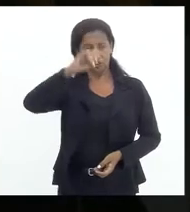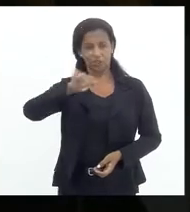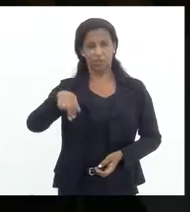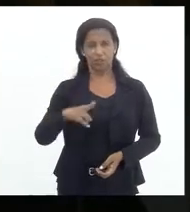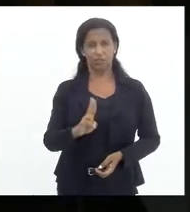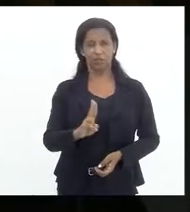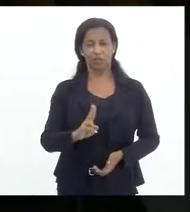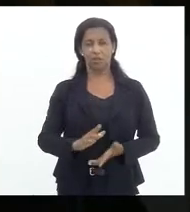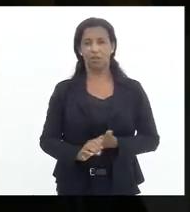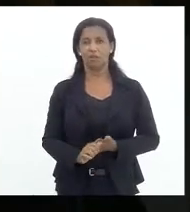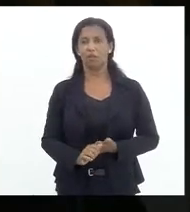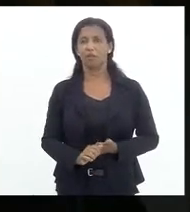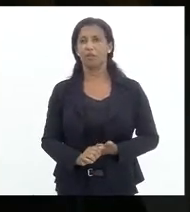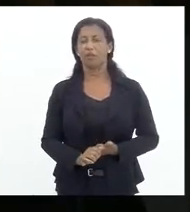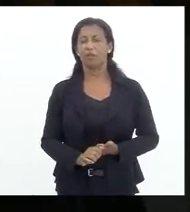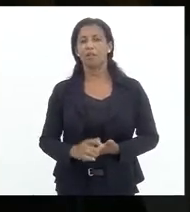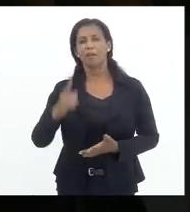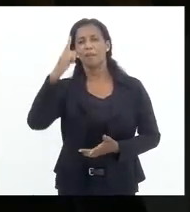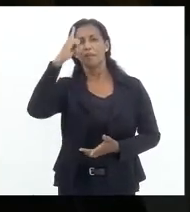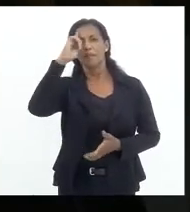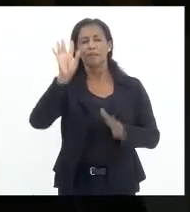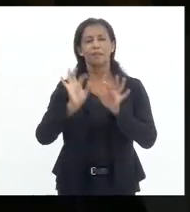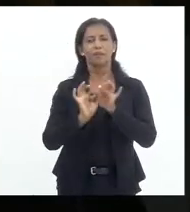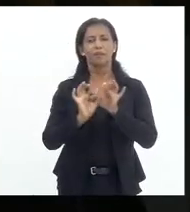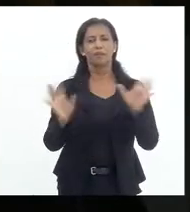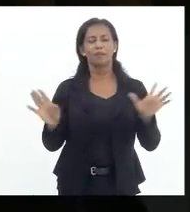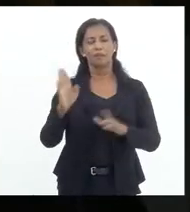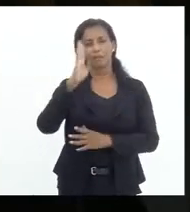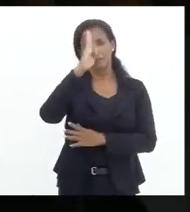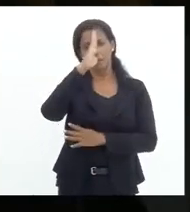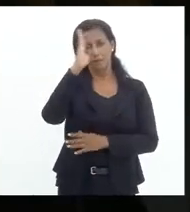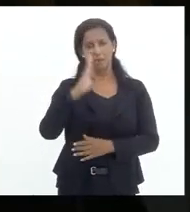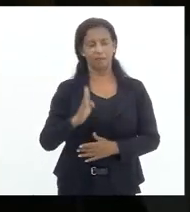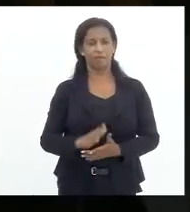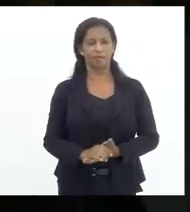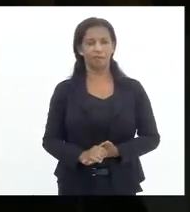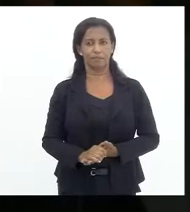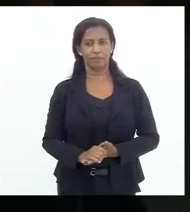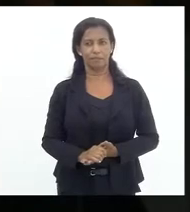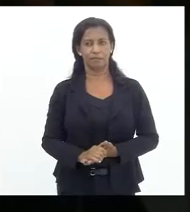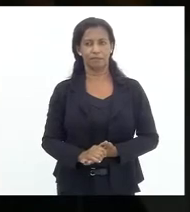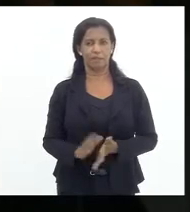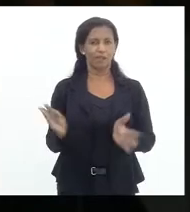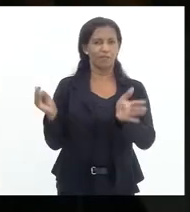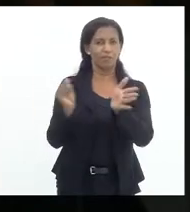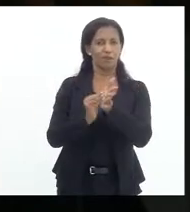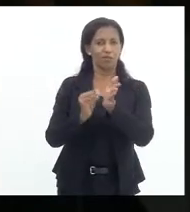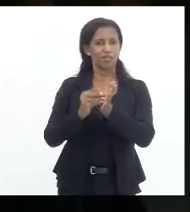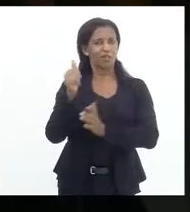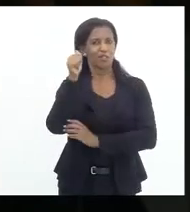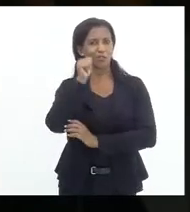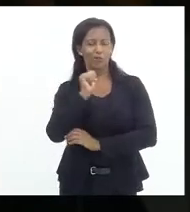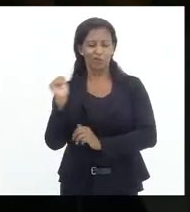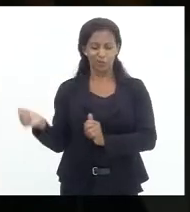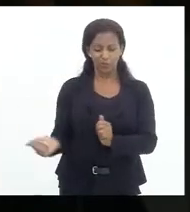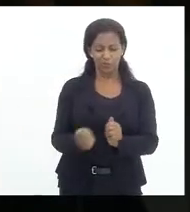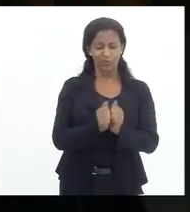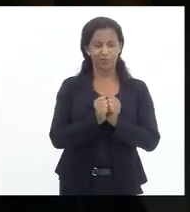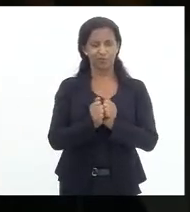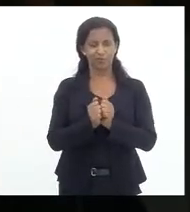tia Ju pensar a independência do Brasil sem as mulheres envolvidas